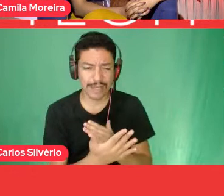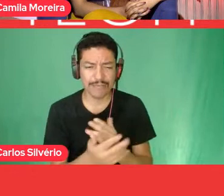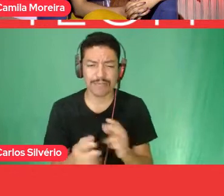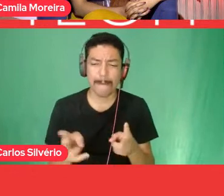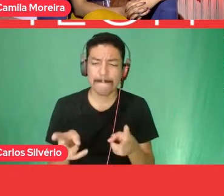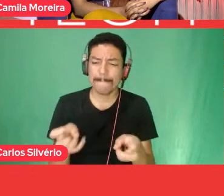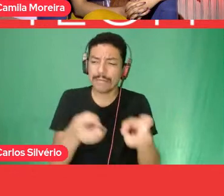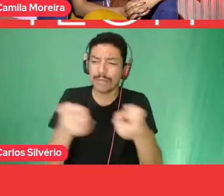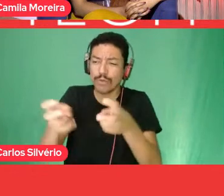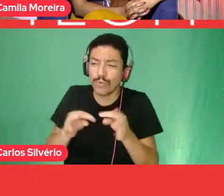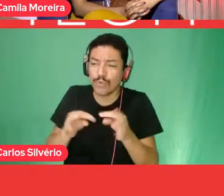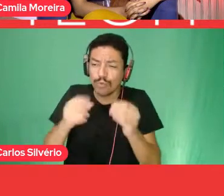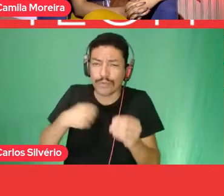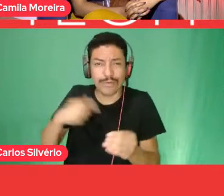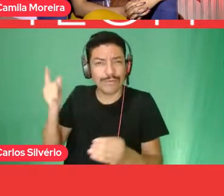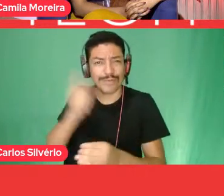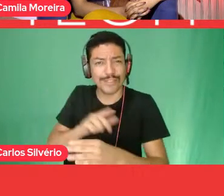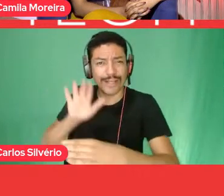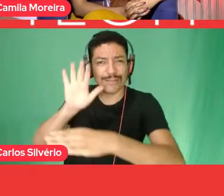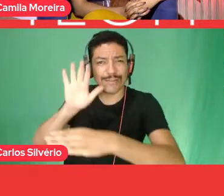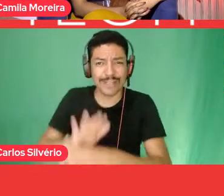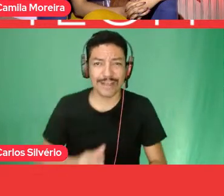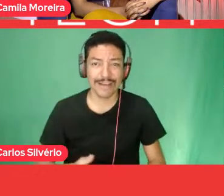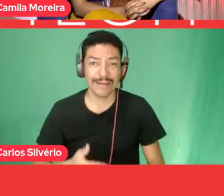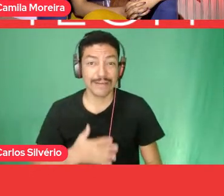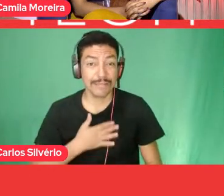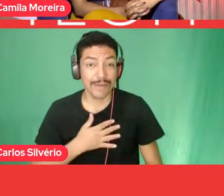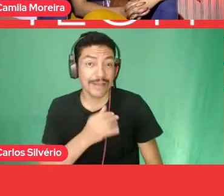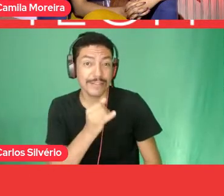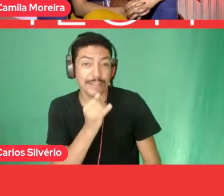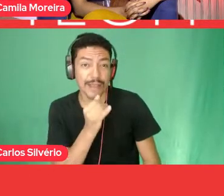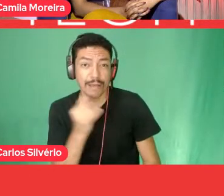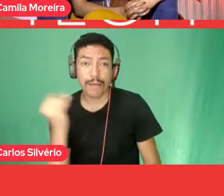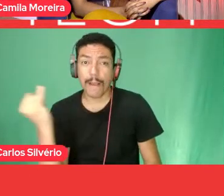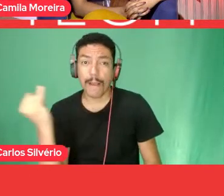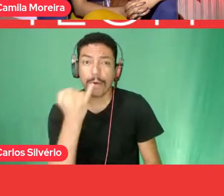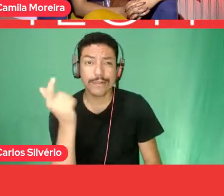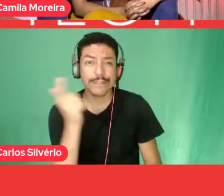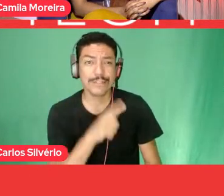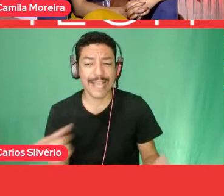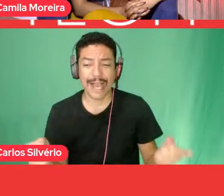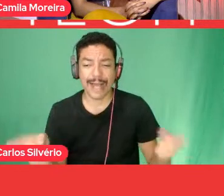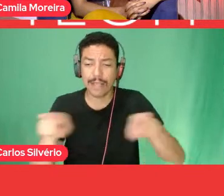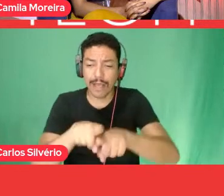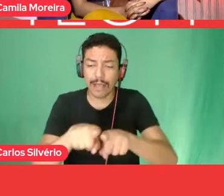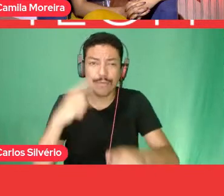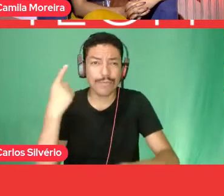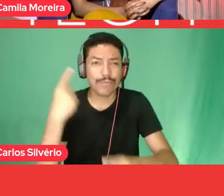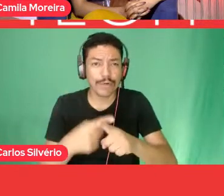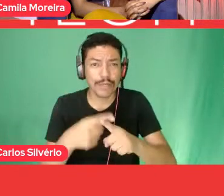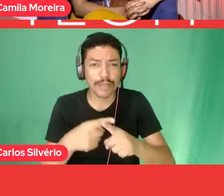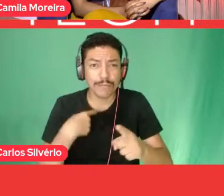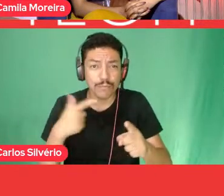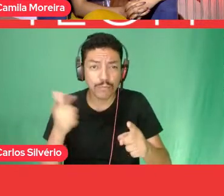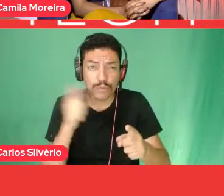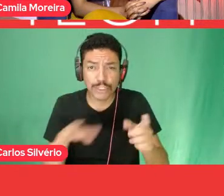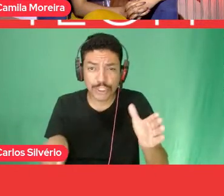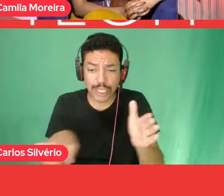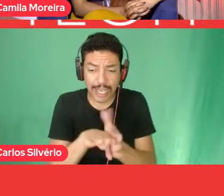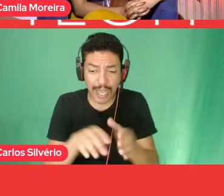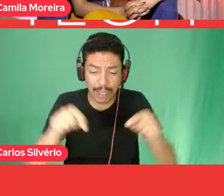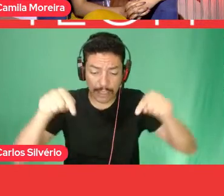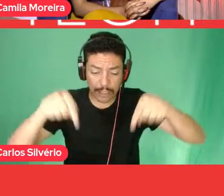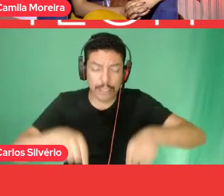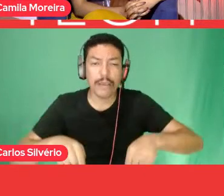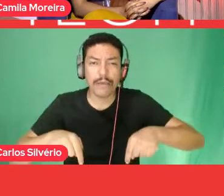trago um pouquinho para vocês, né, do meu exemplo, né, da importância de ter aliados, porque eu acho que eu só cheguei, né, onde eu cheguei, além